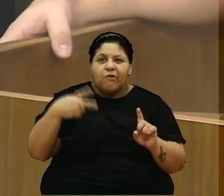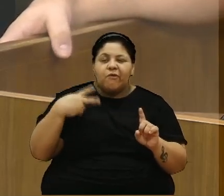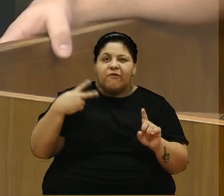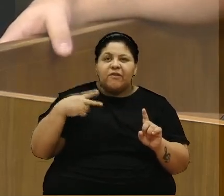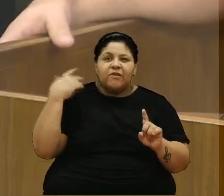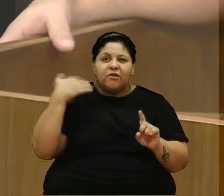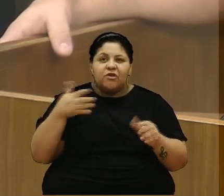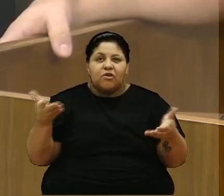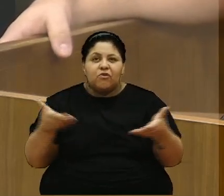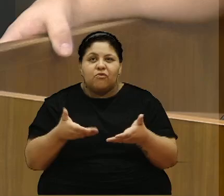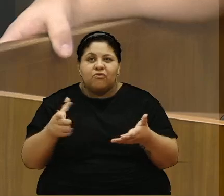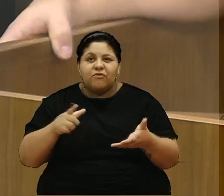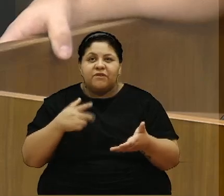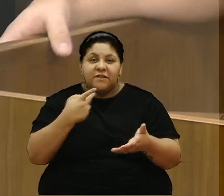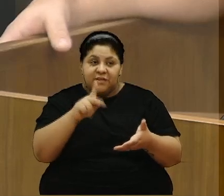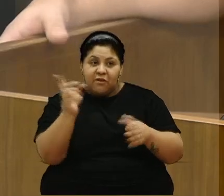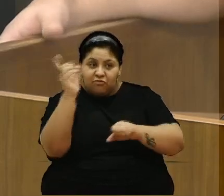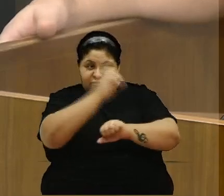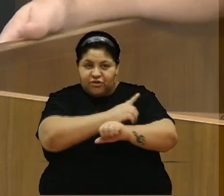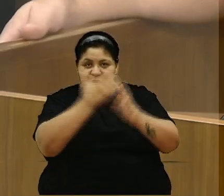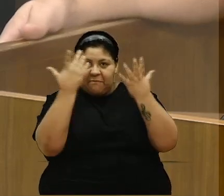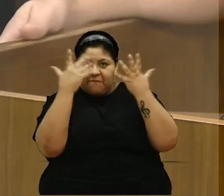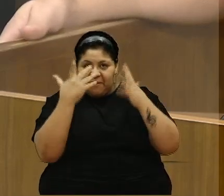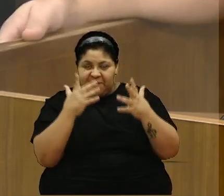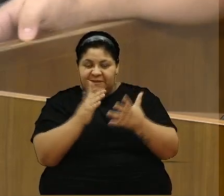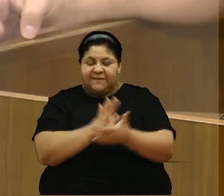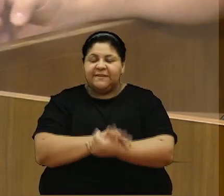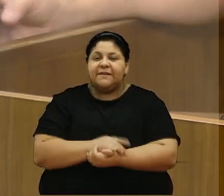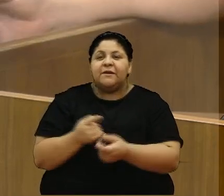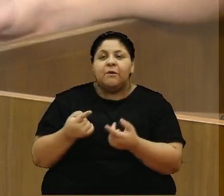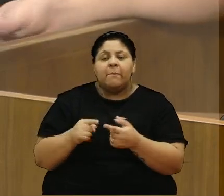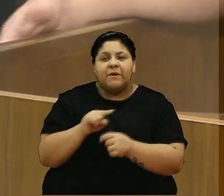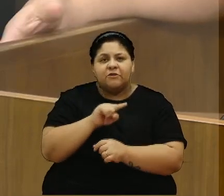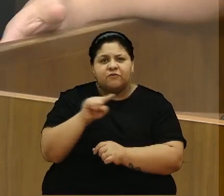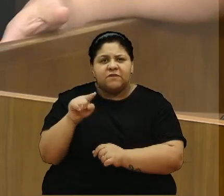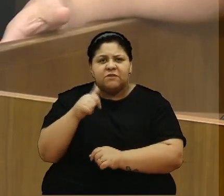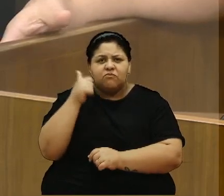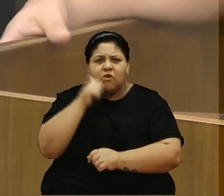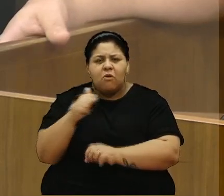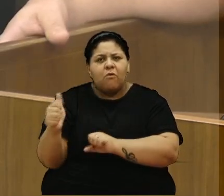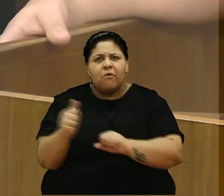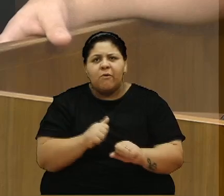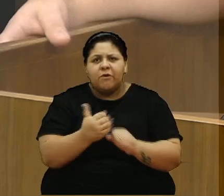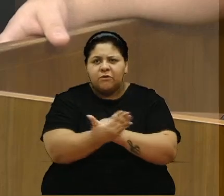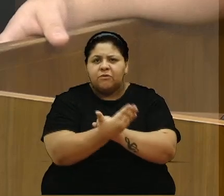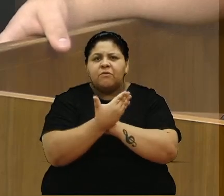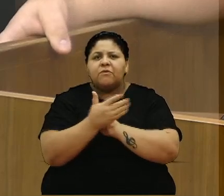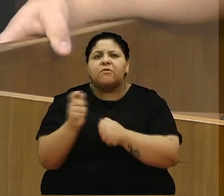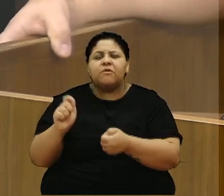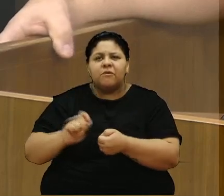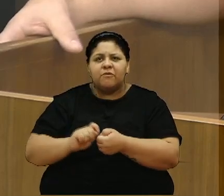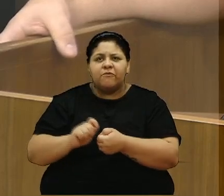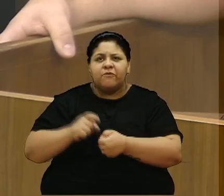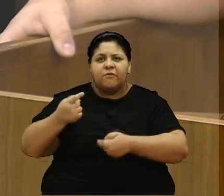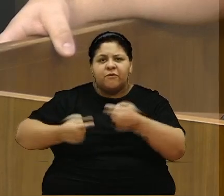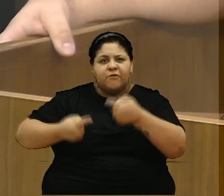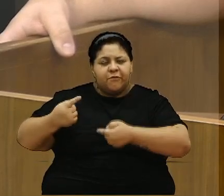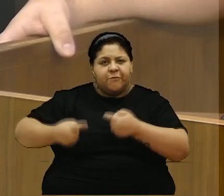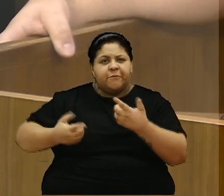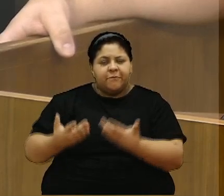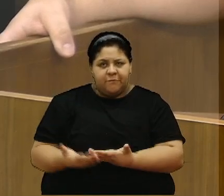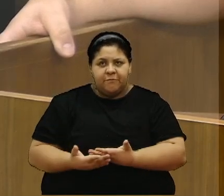social, que hoje é teu dia, parabéns, assistente social, mas que vocês, mulheres, possam nos ajudar a fazer um grande debate sobre